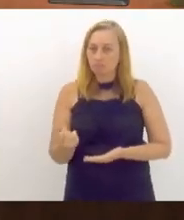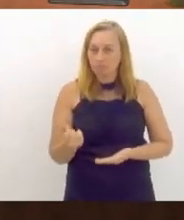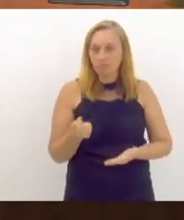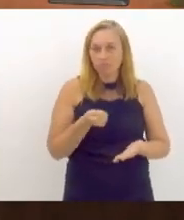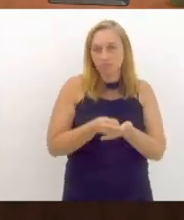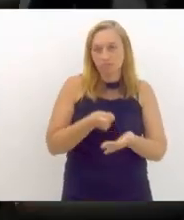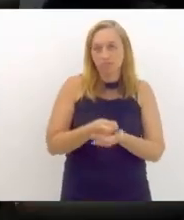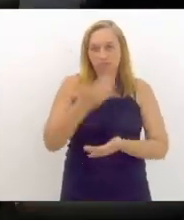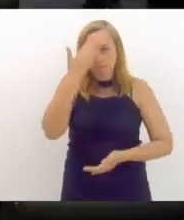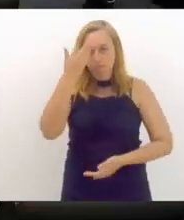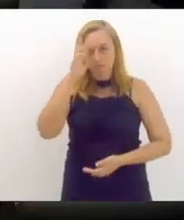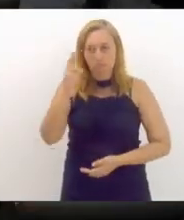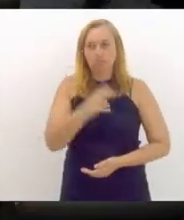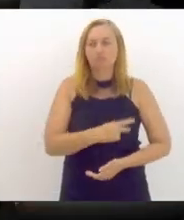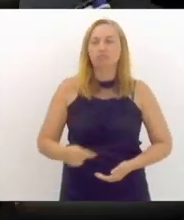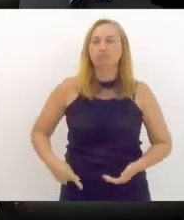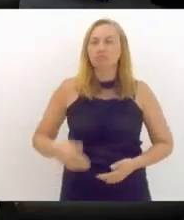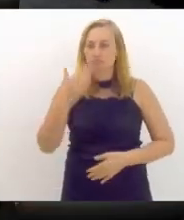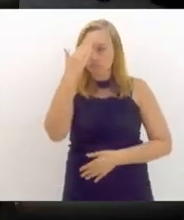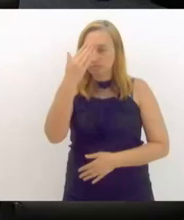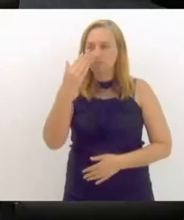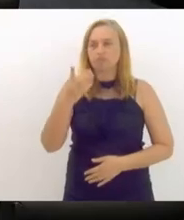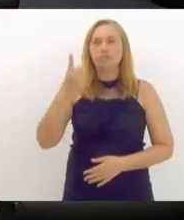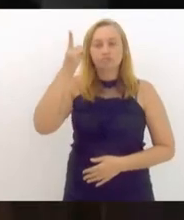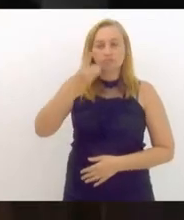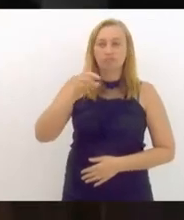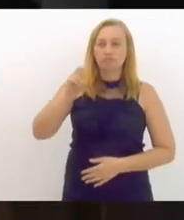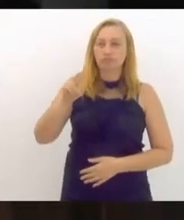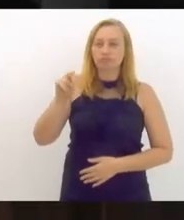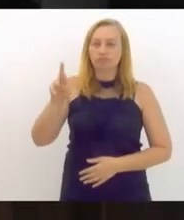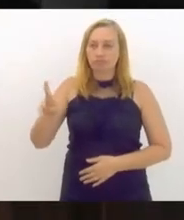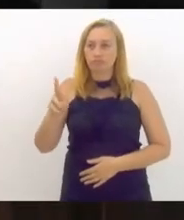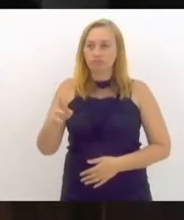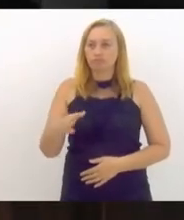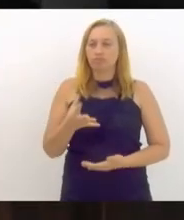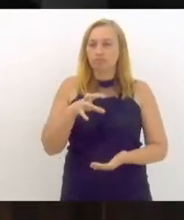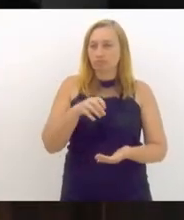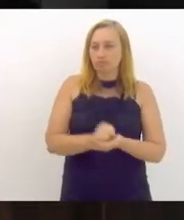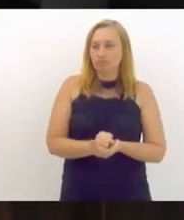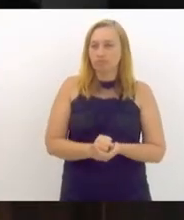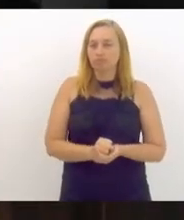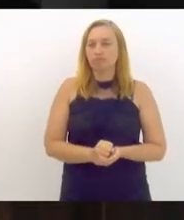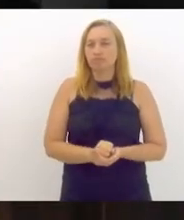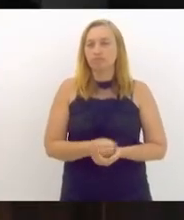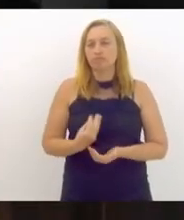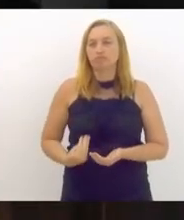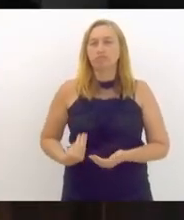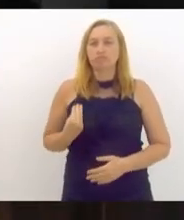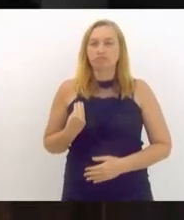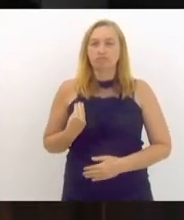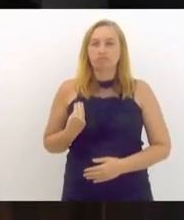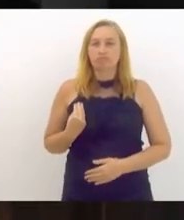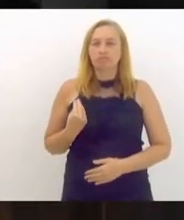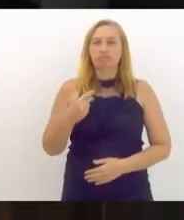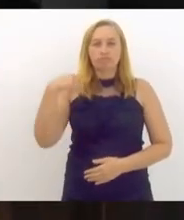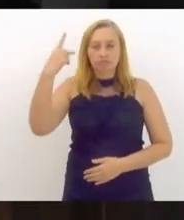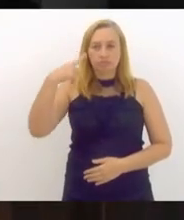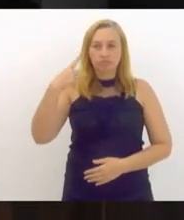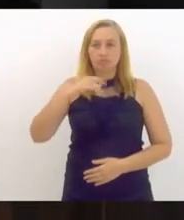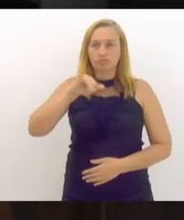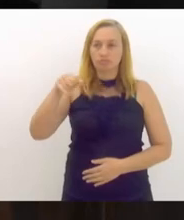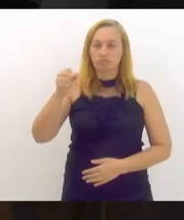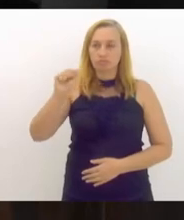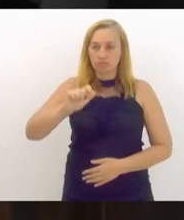cobrados. Obrigado, presidente. Obrigado, deputado Vitor Júnior. Presidência, gostaria de registrar a presença do vereador Joel